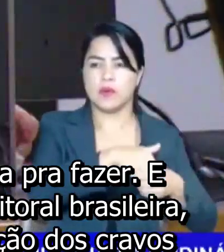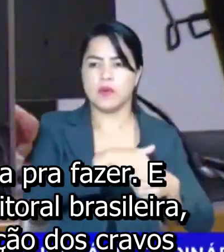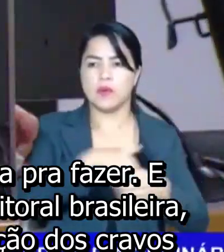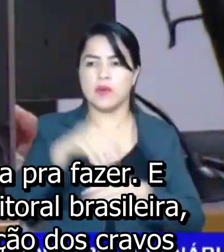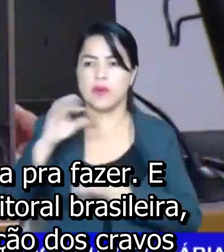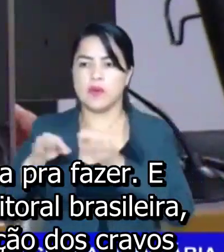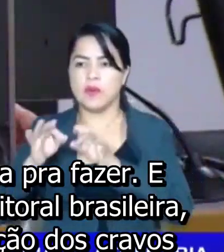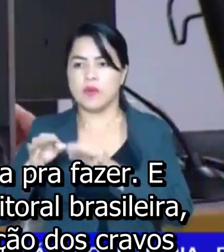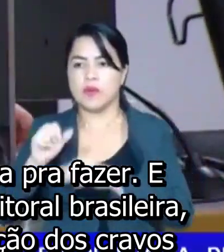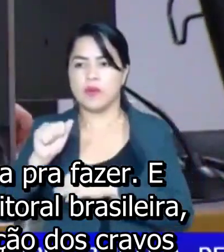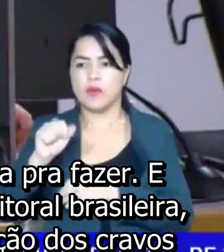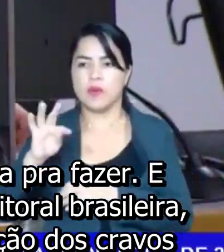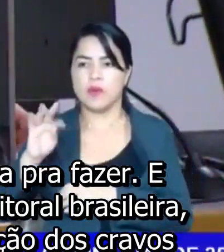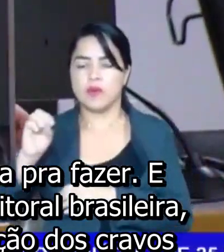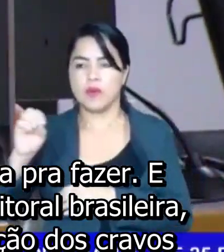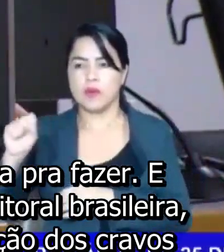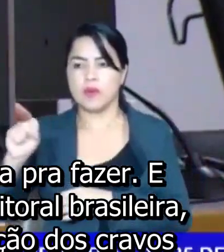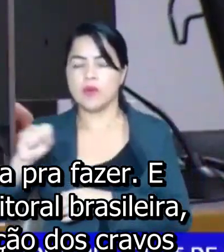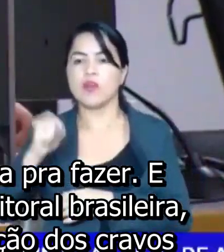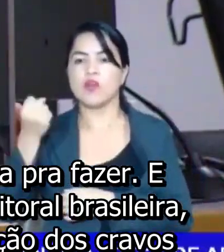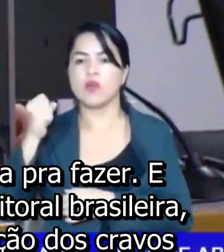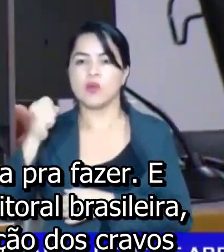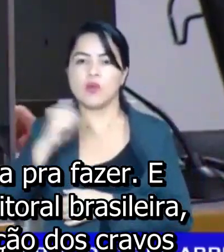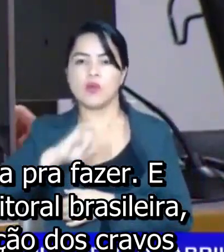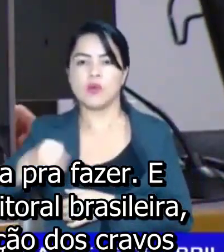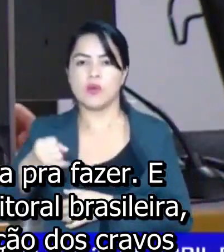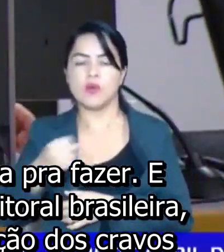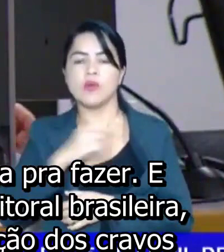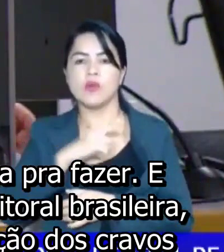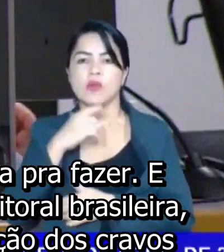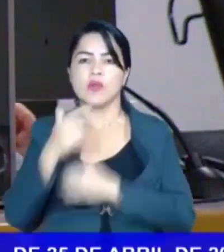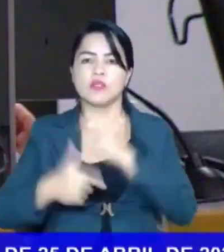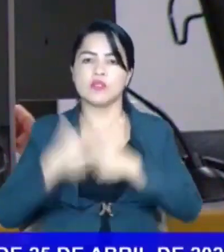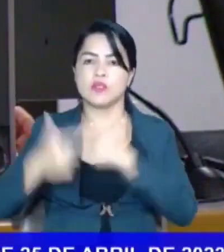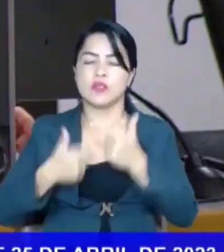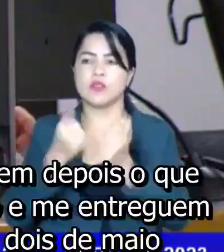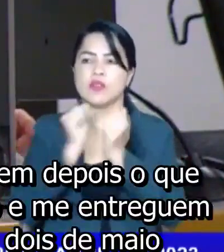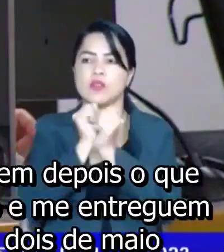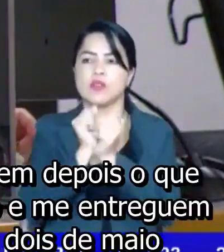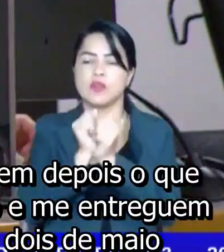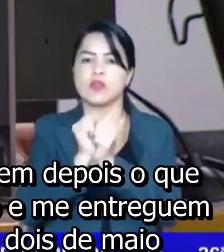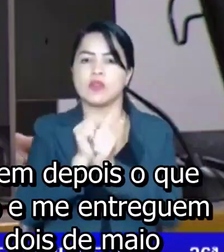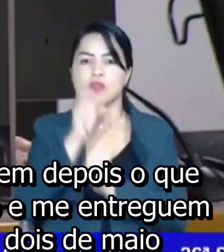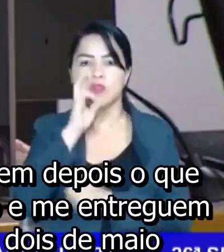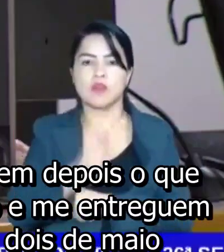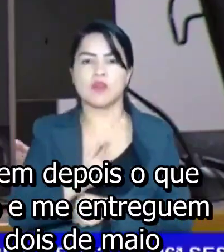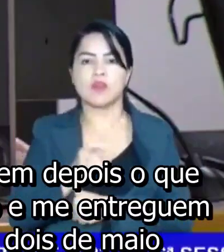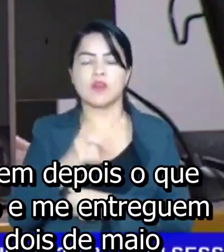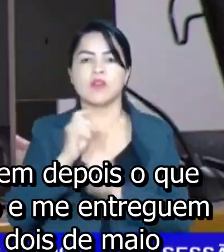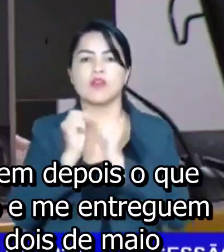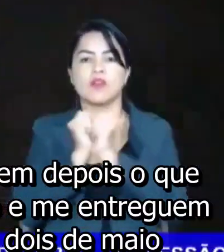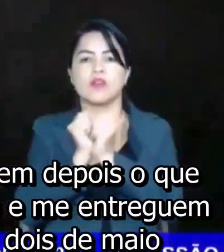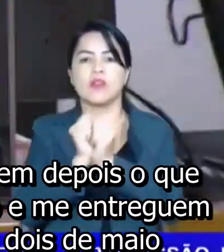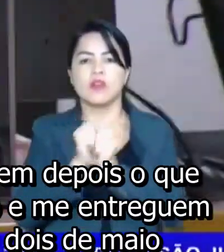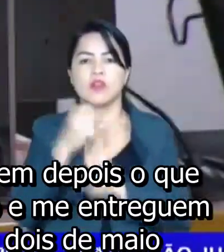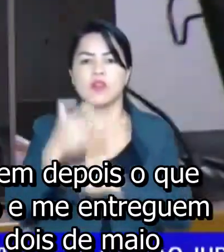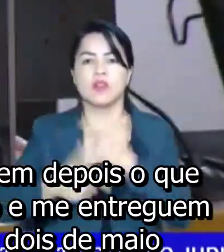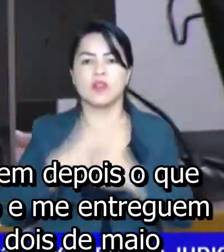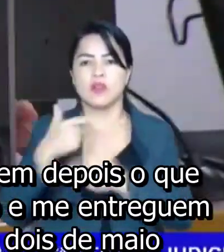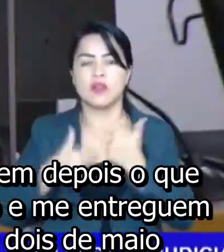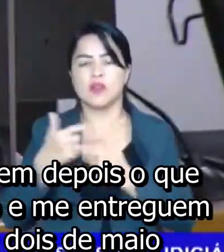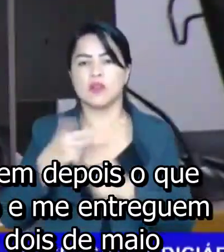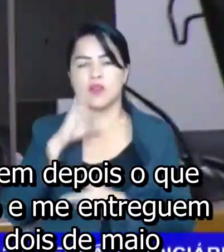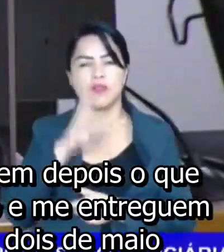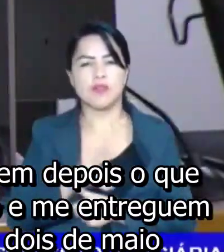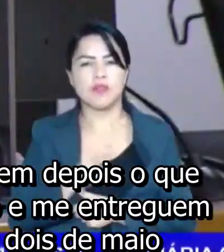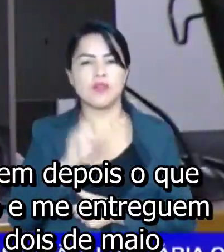sua mesa, desembargador João Lages. De 2023 e Revolução dos Cravos. Vejam a Revolução dos Cravos na Wikipédia. E aí vocês